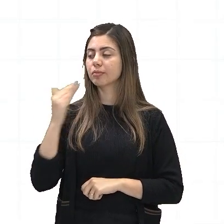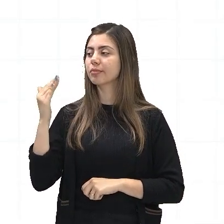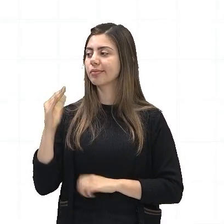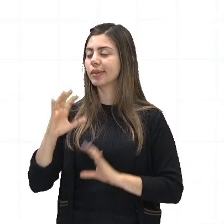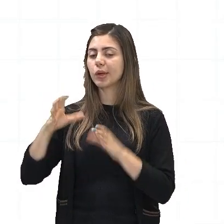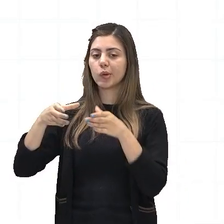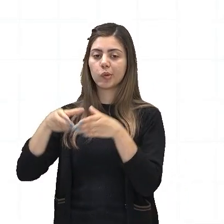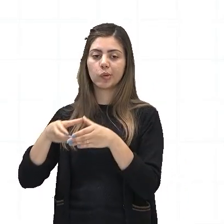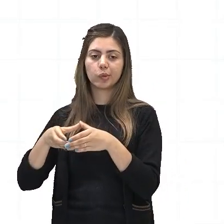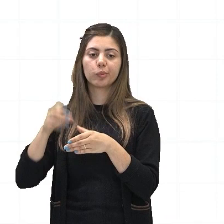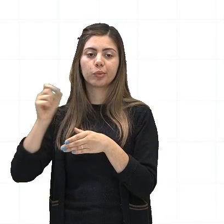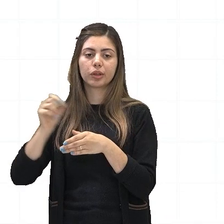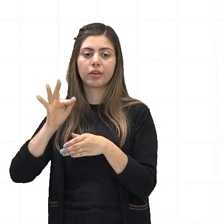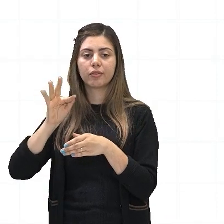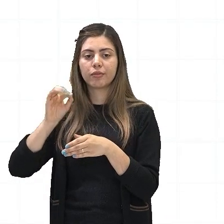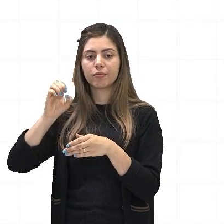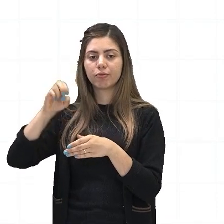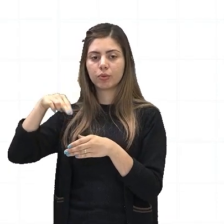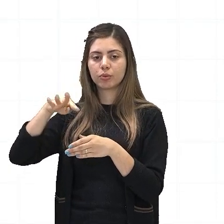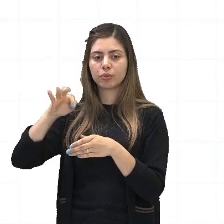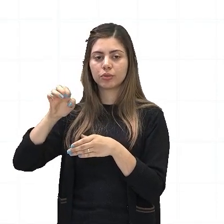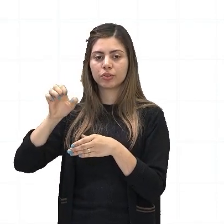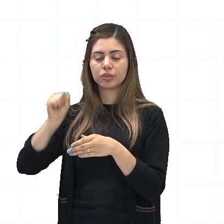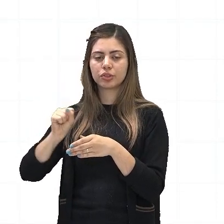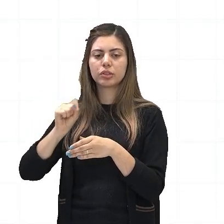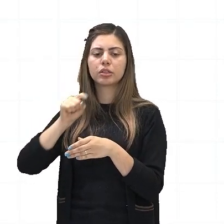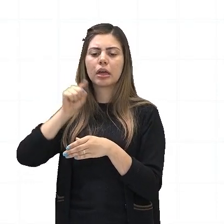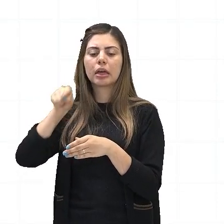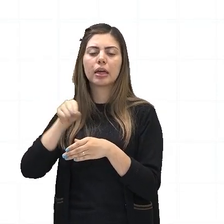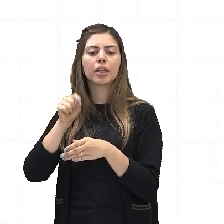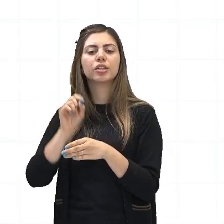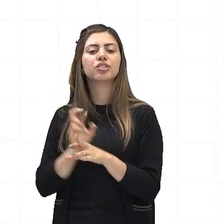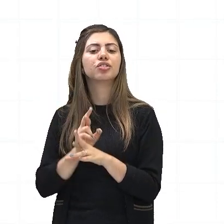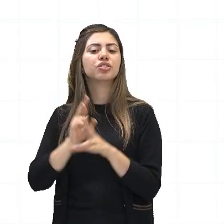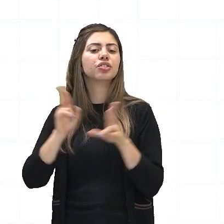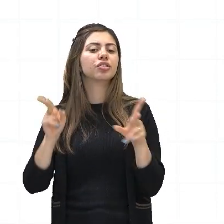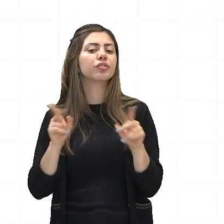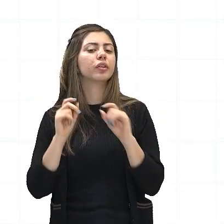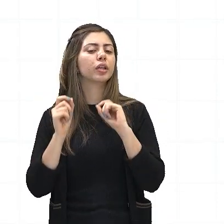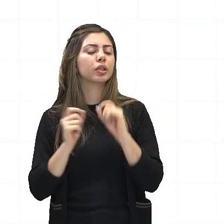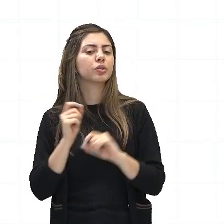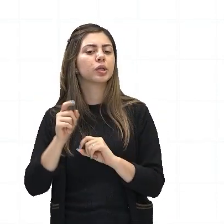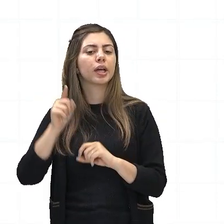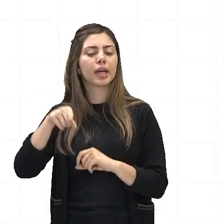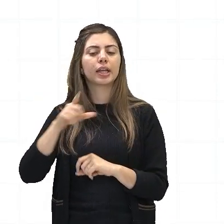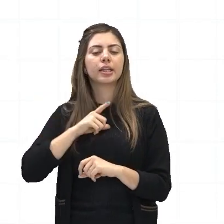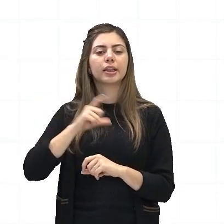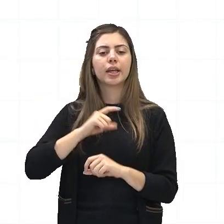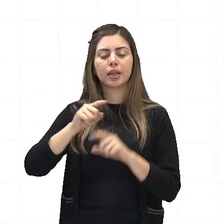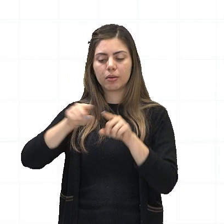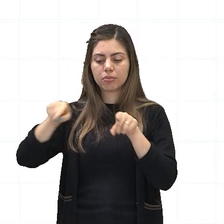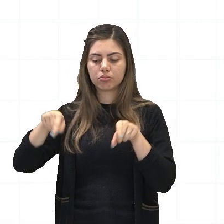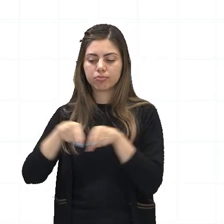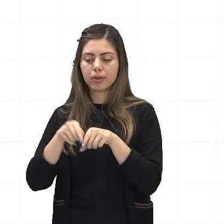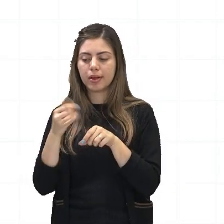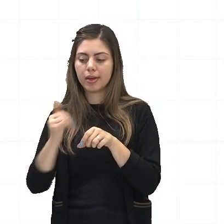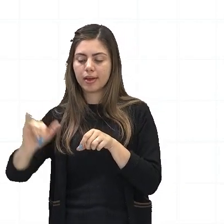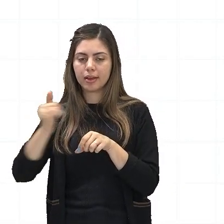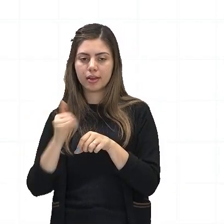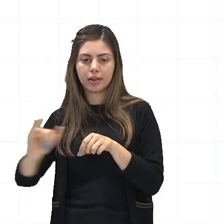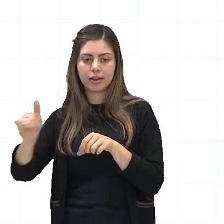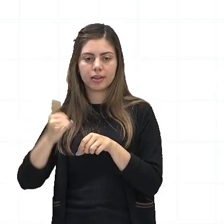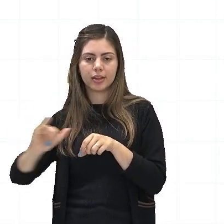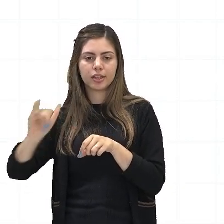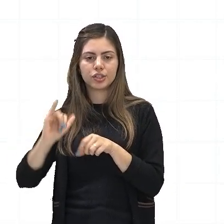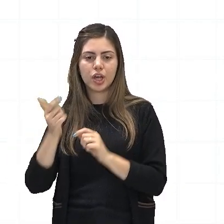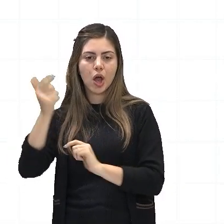os geradores. Nesse caso, olha, eles fazem o inverso, fornecendo energia elétrica a partir de outras